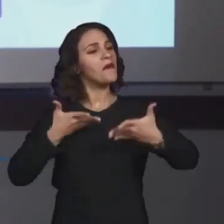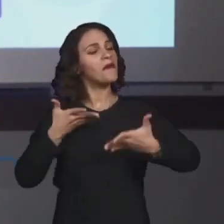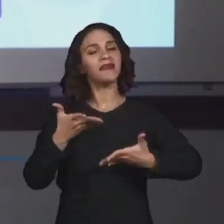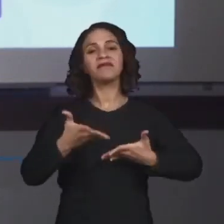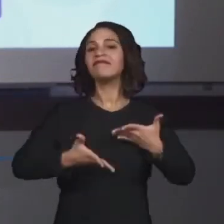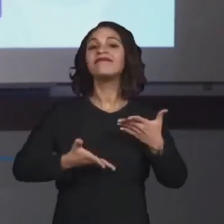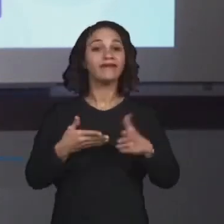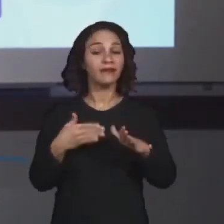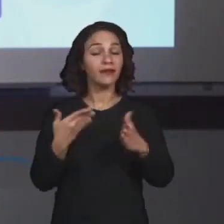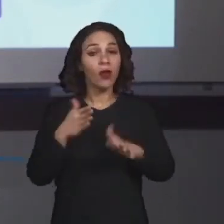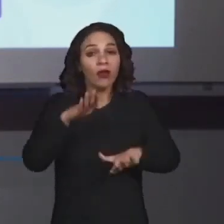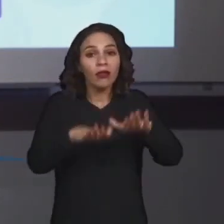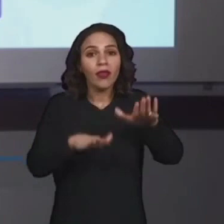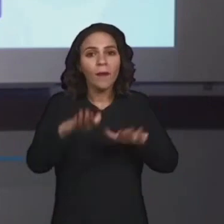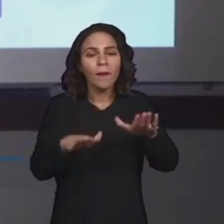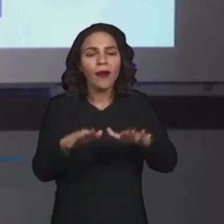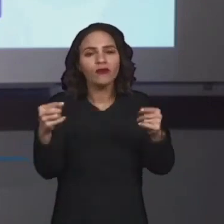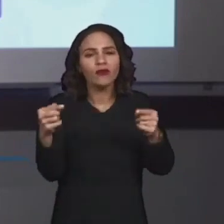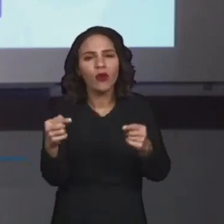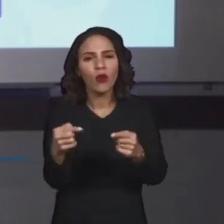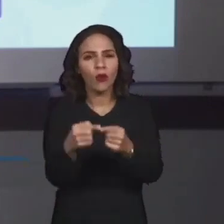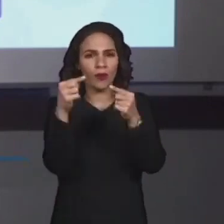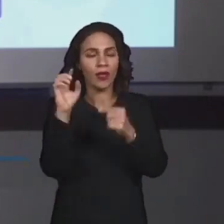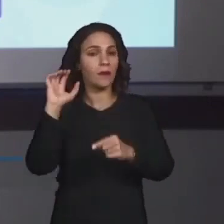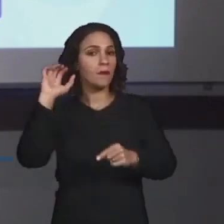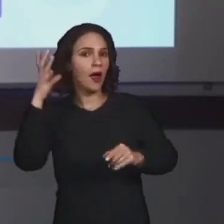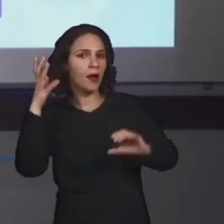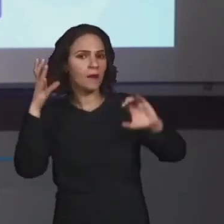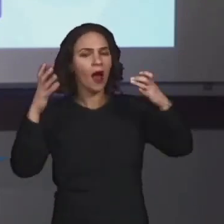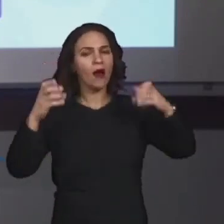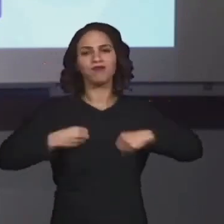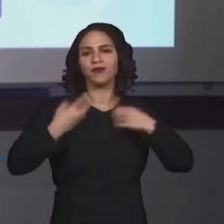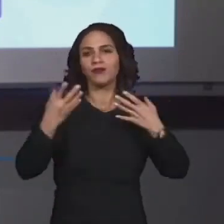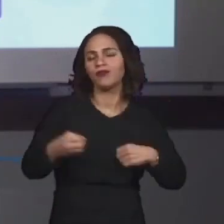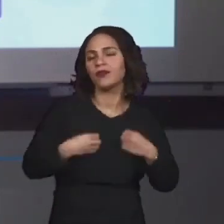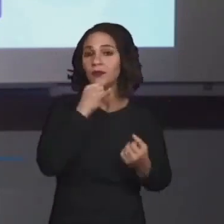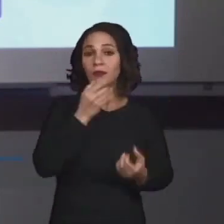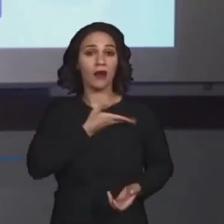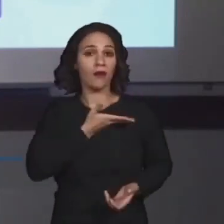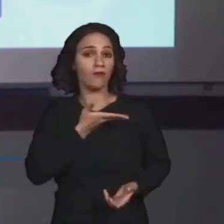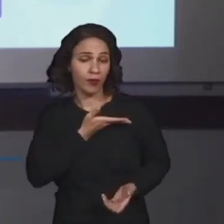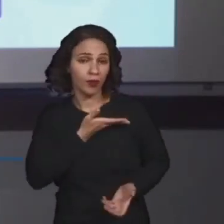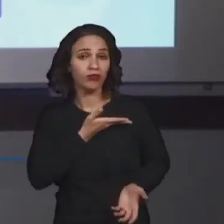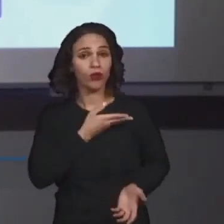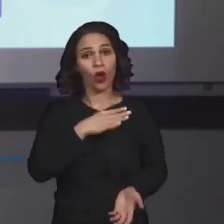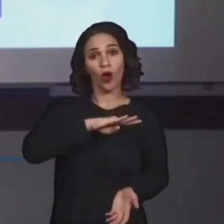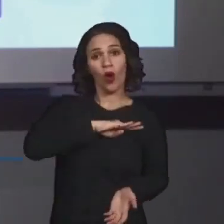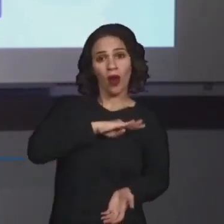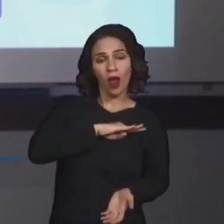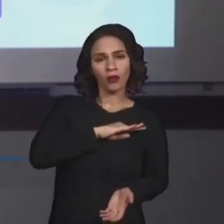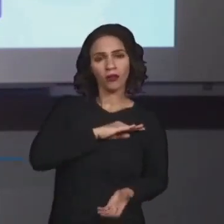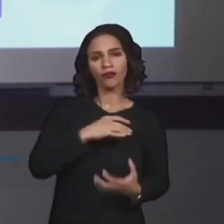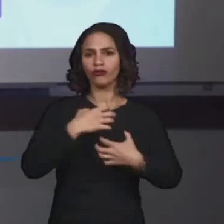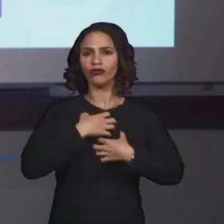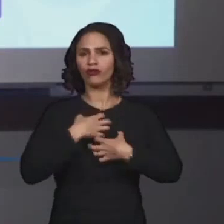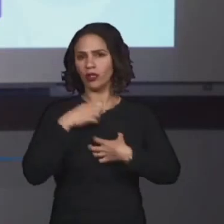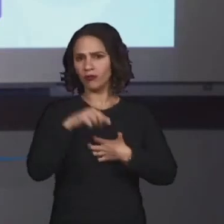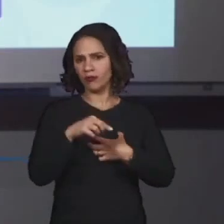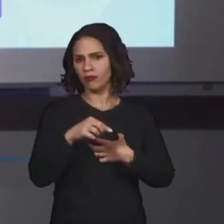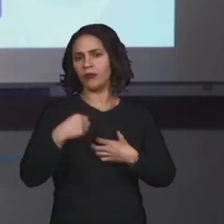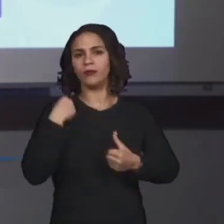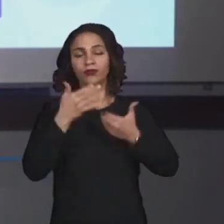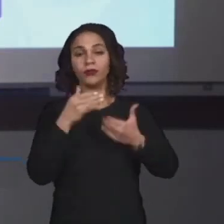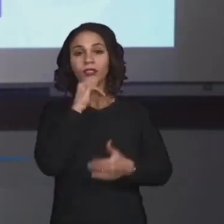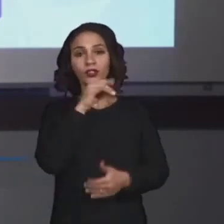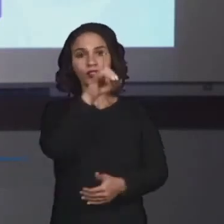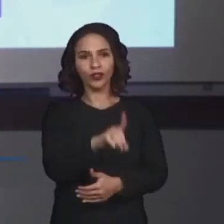de uso é que nós nos expressamos. Com os nossos amigos, com os nossos colegas, nós falamos de uma maneira. Com a nossa